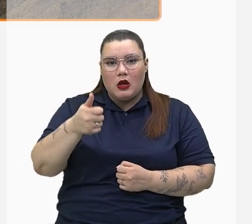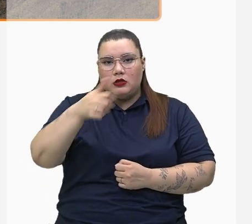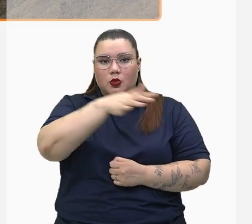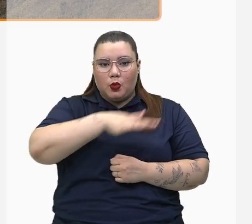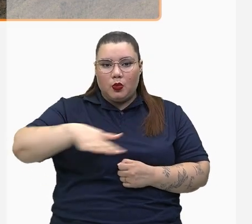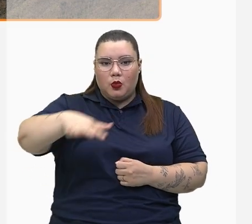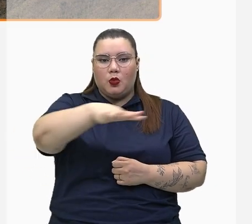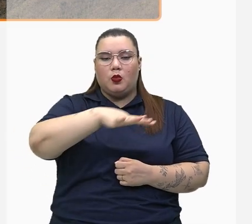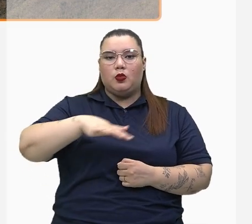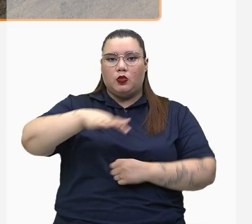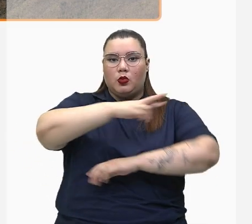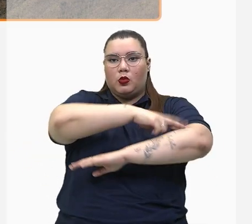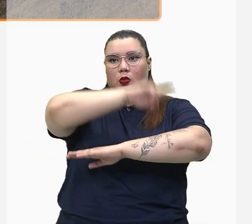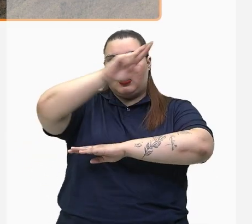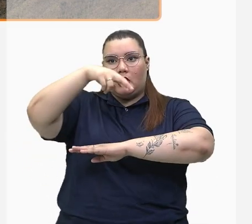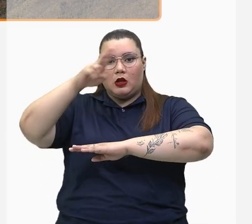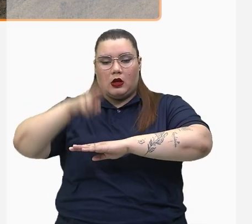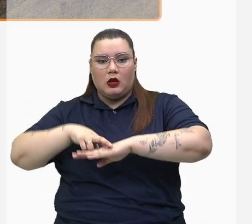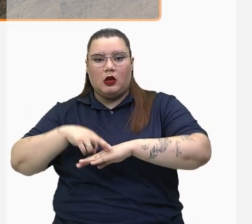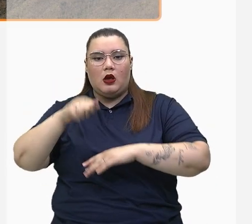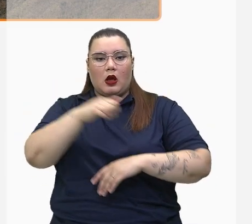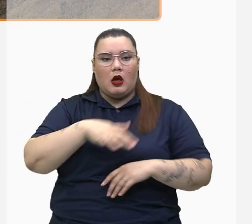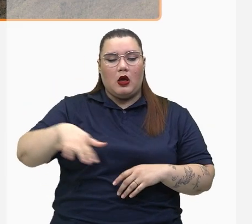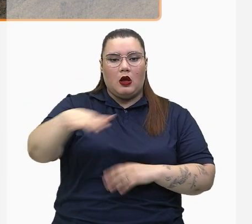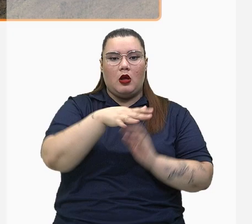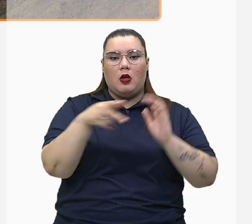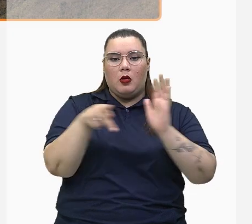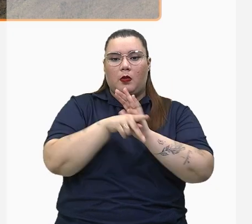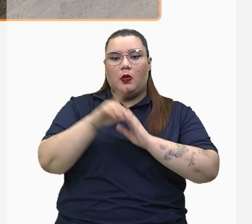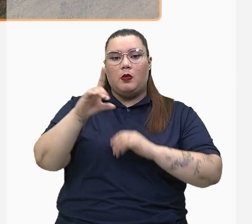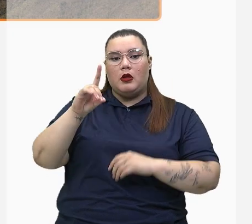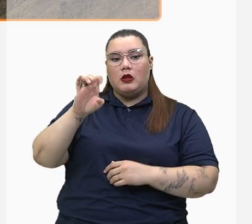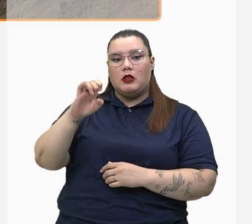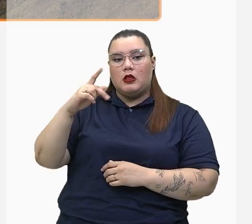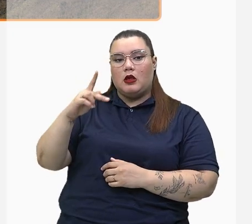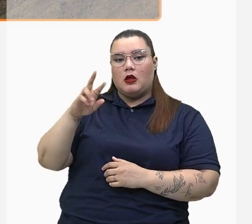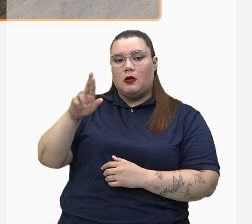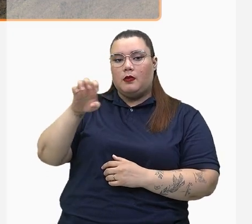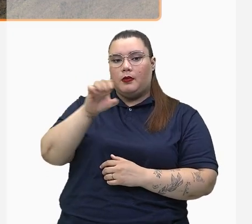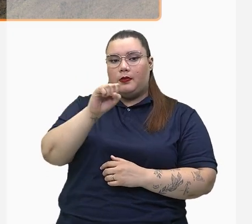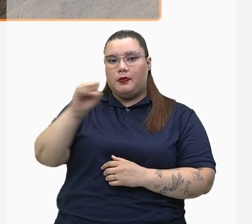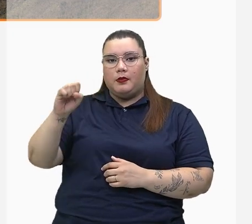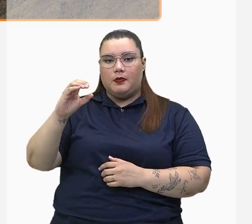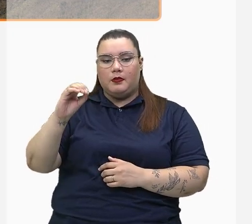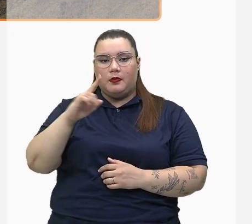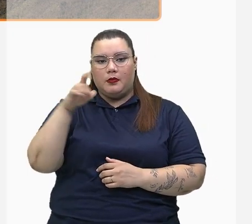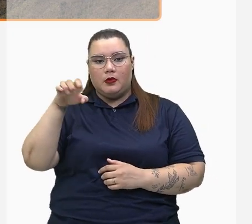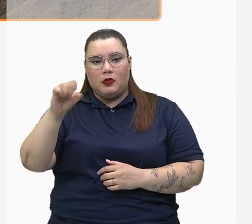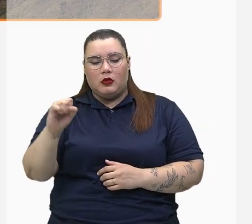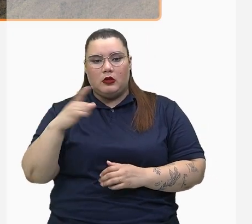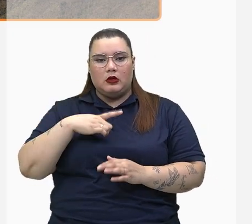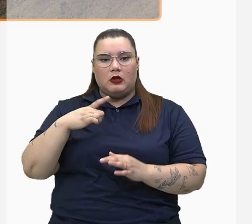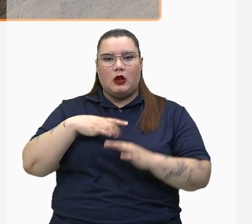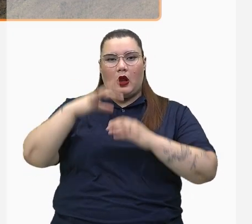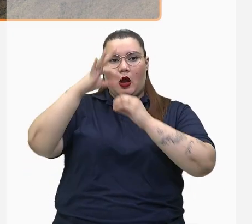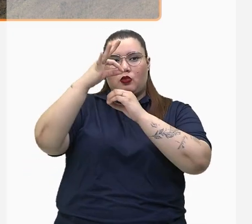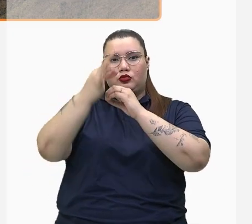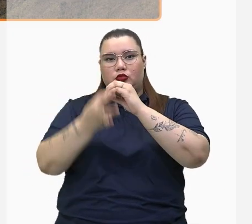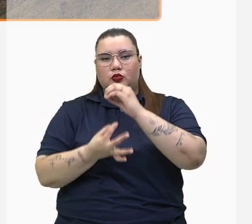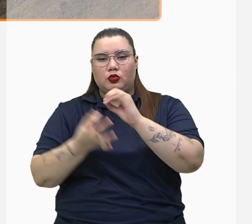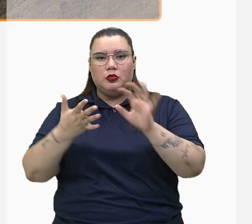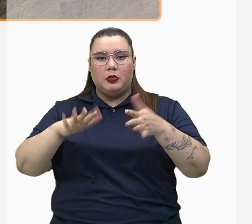todo formado por áreas de depressões, que têm altitudes médias de 100